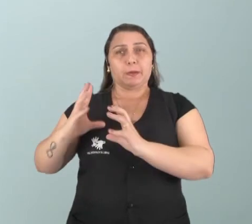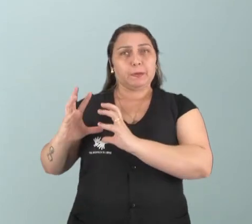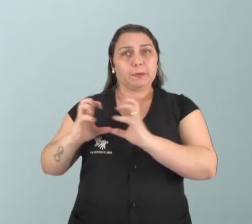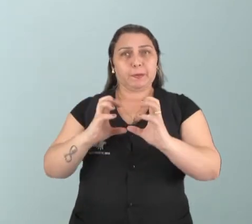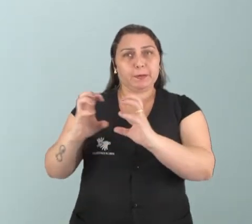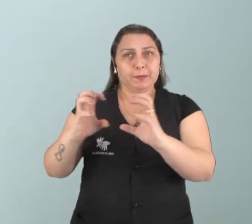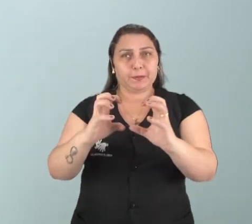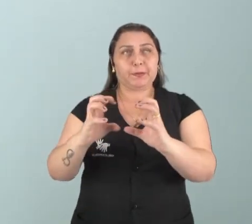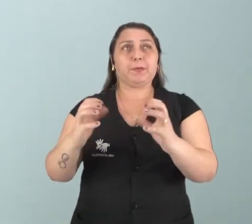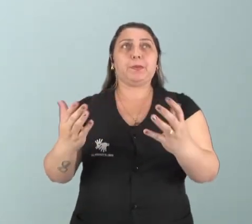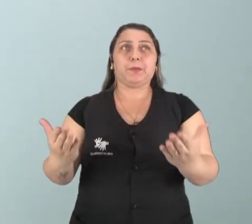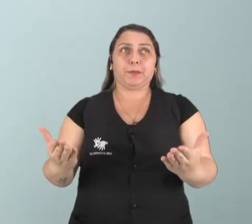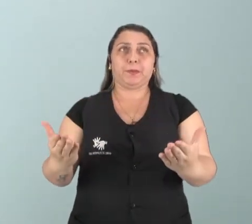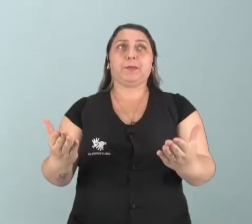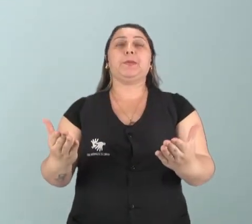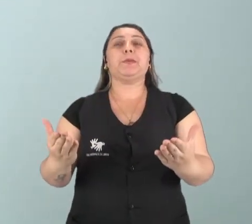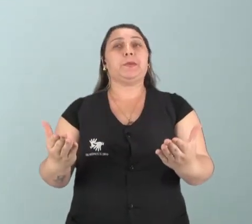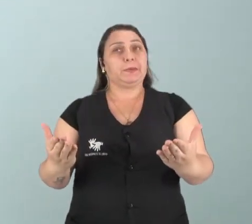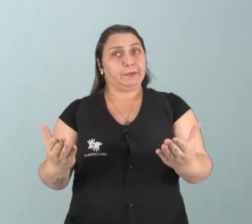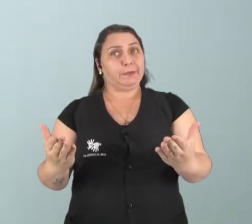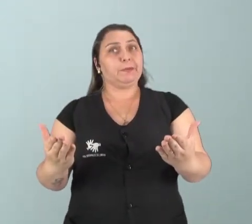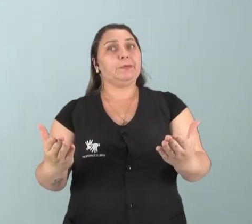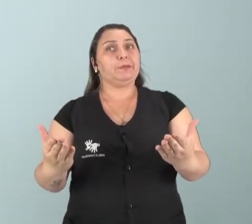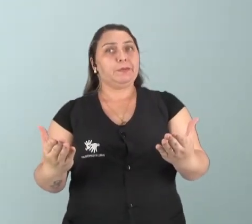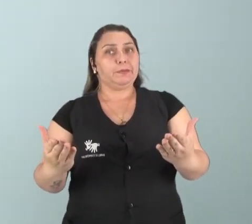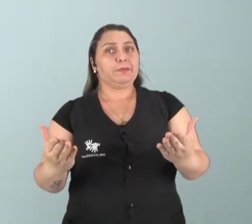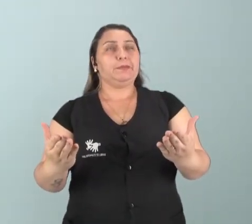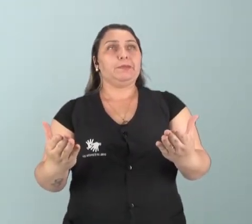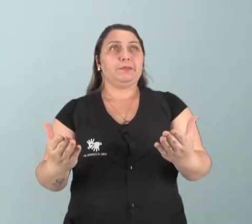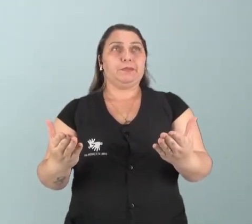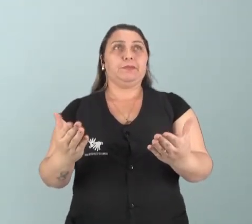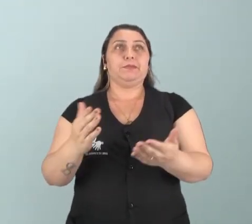seus pegas, seus